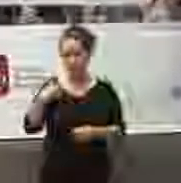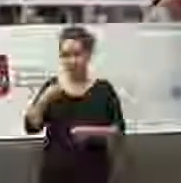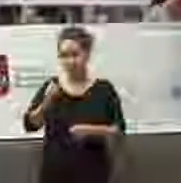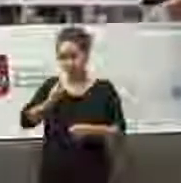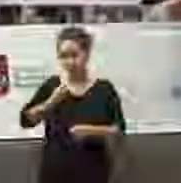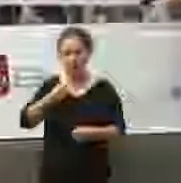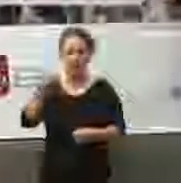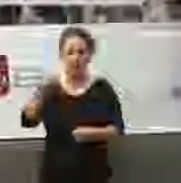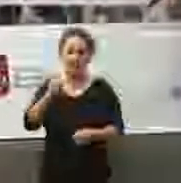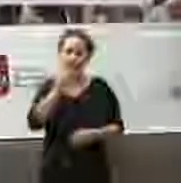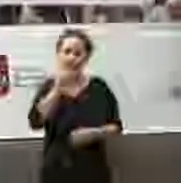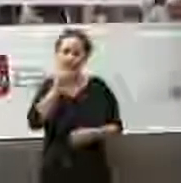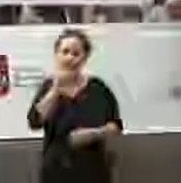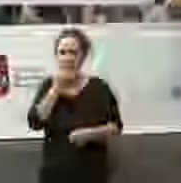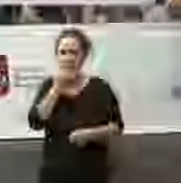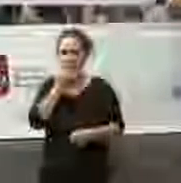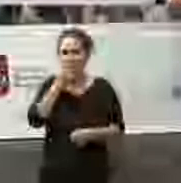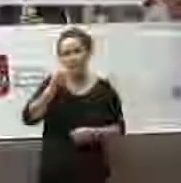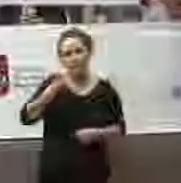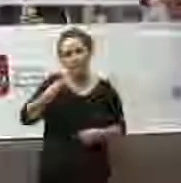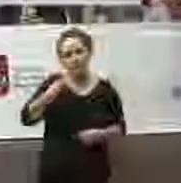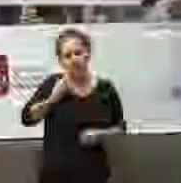tratar a